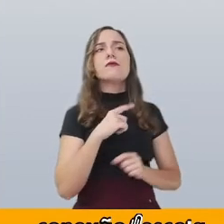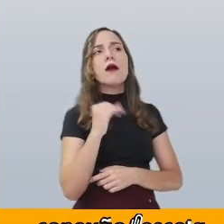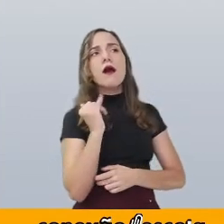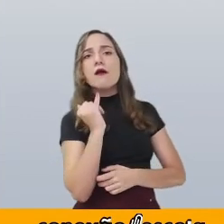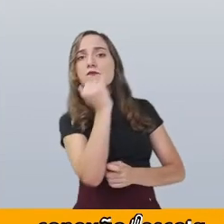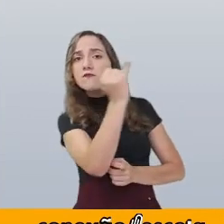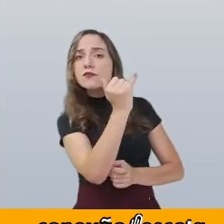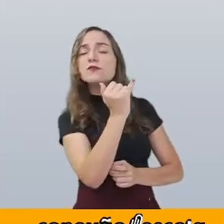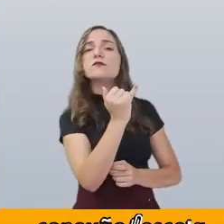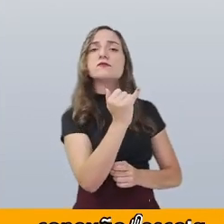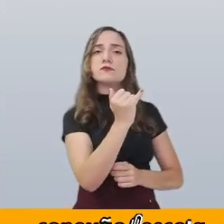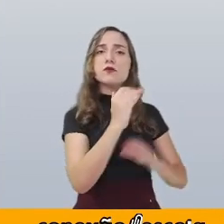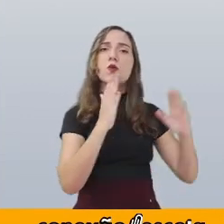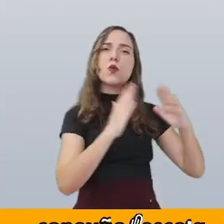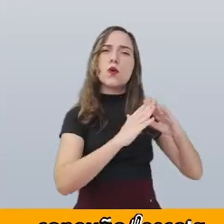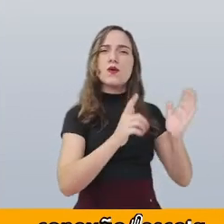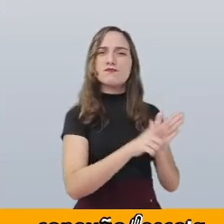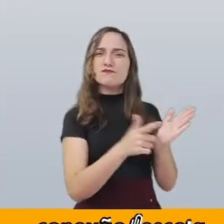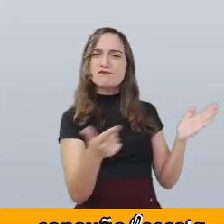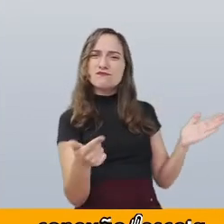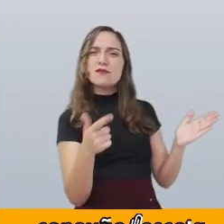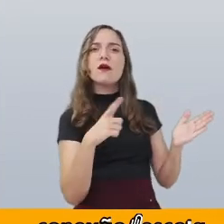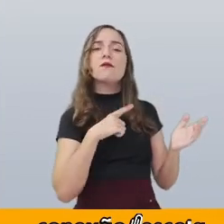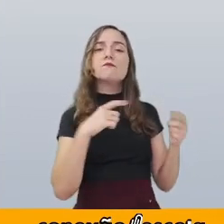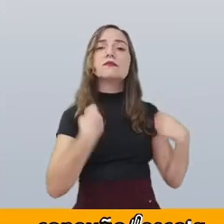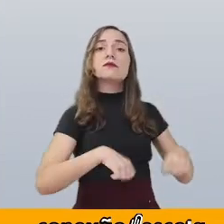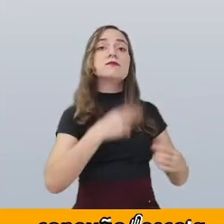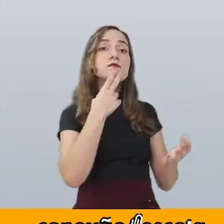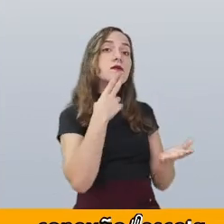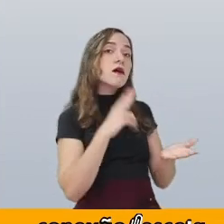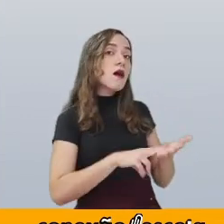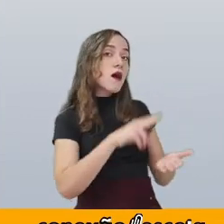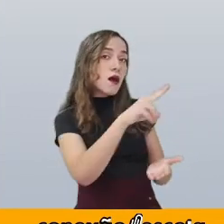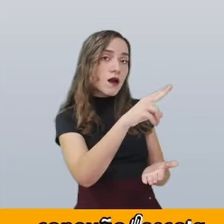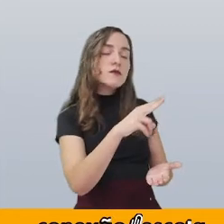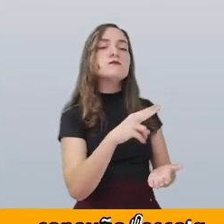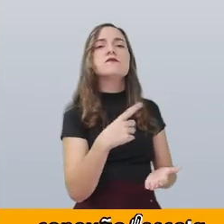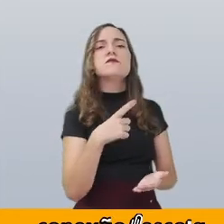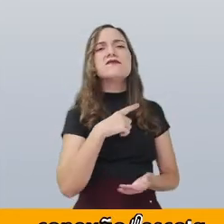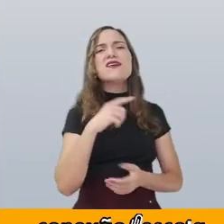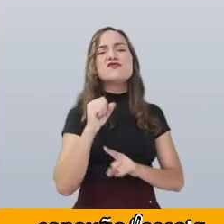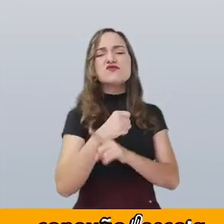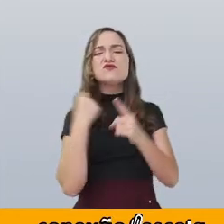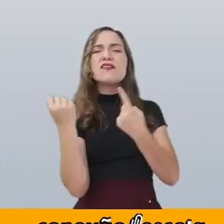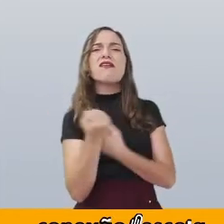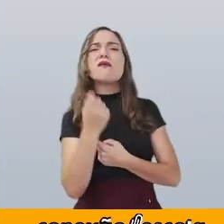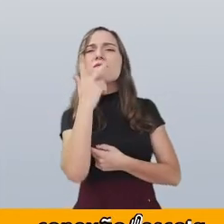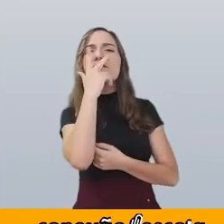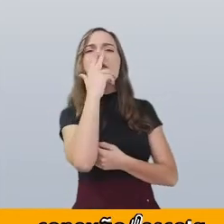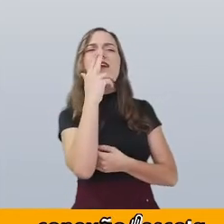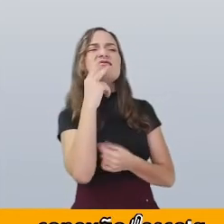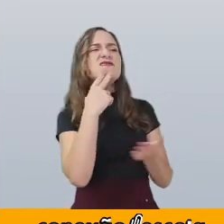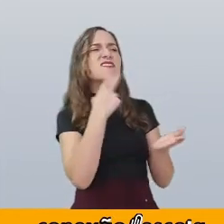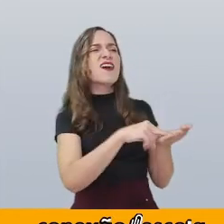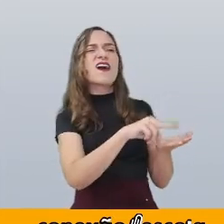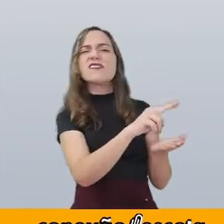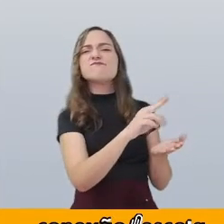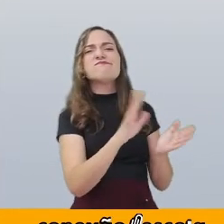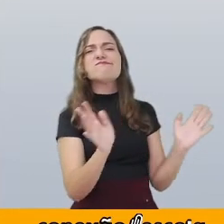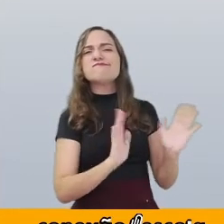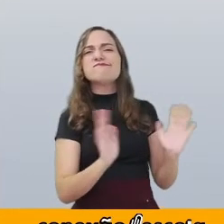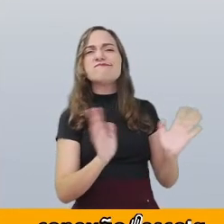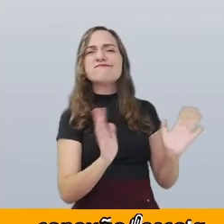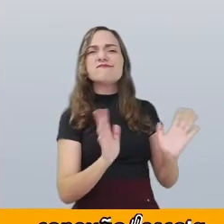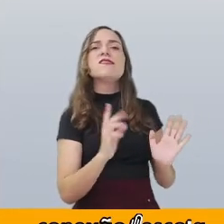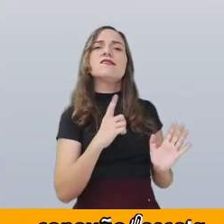por meio de cartas. A participação do público é limitada e reduzida.